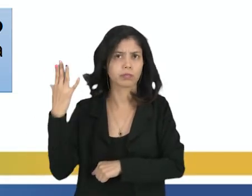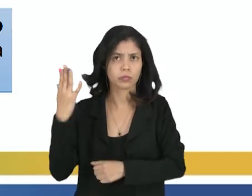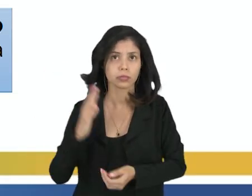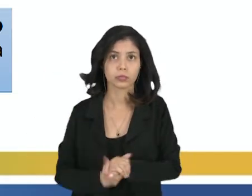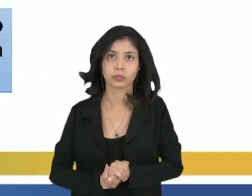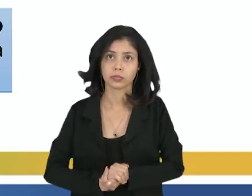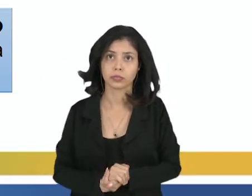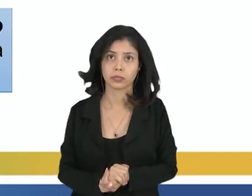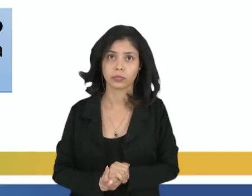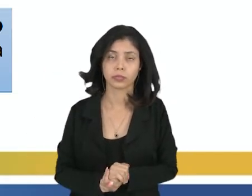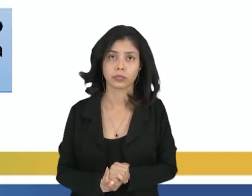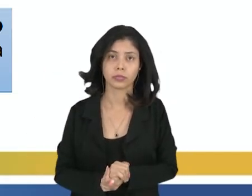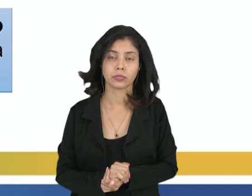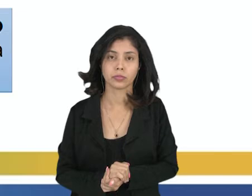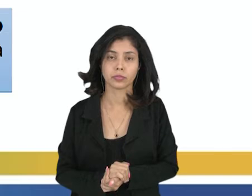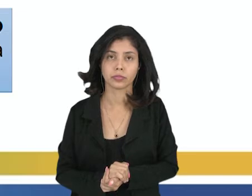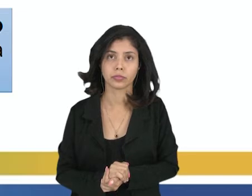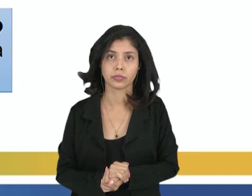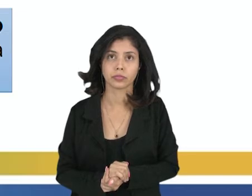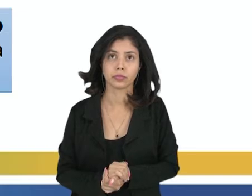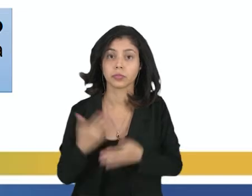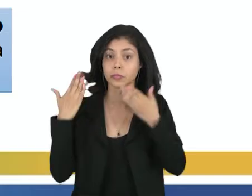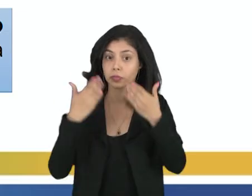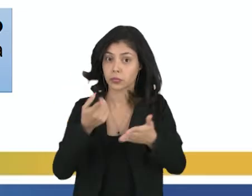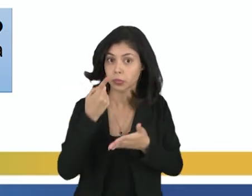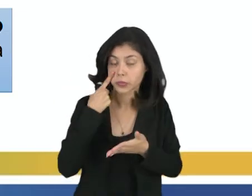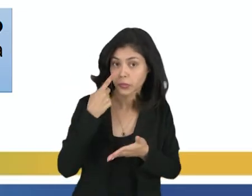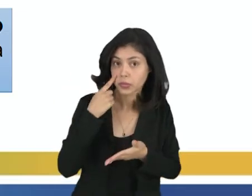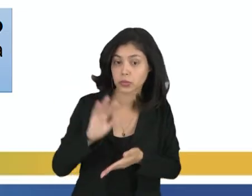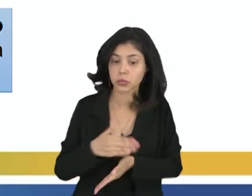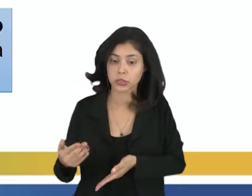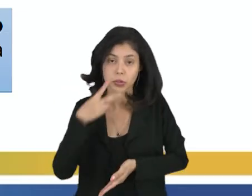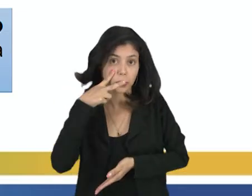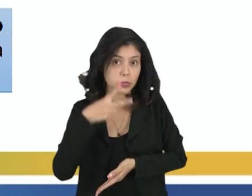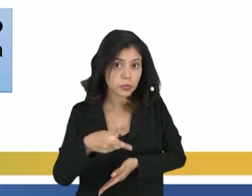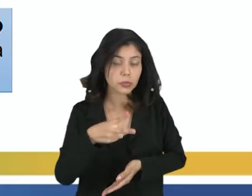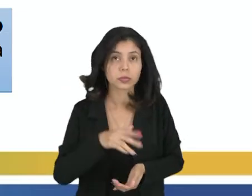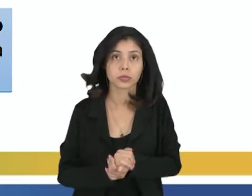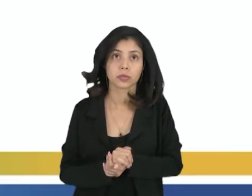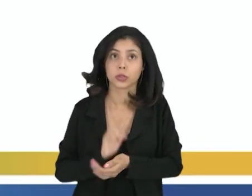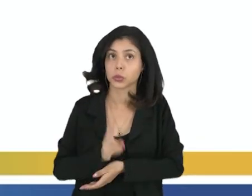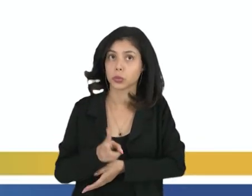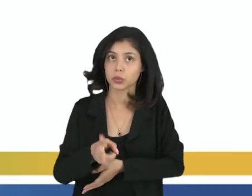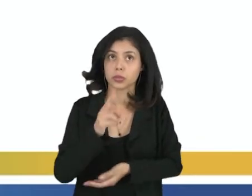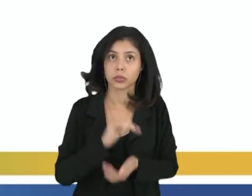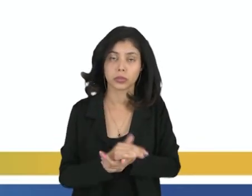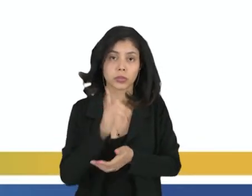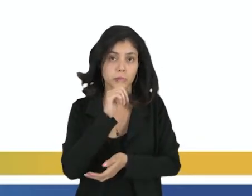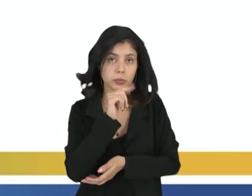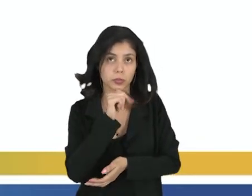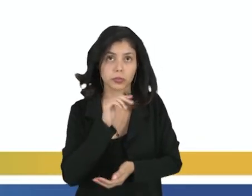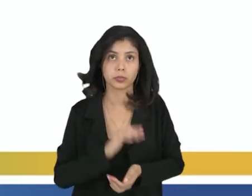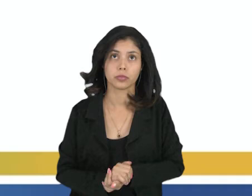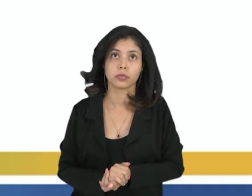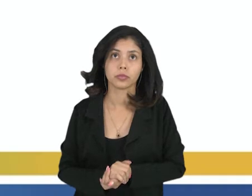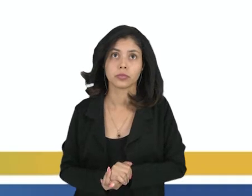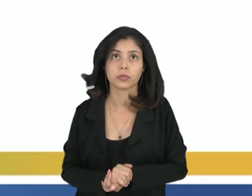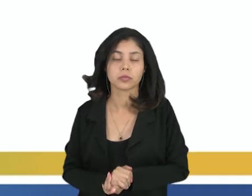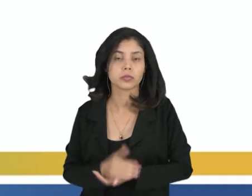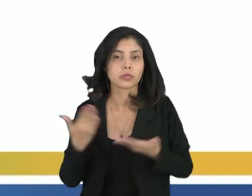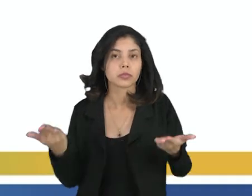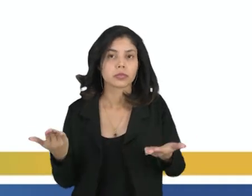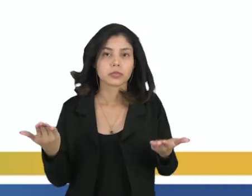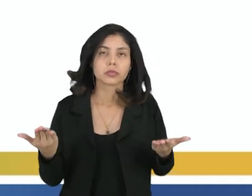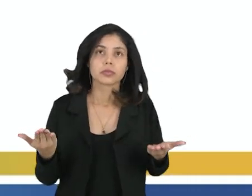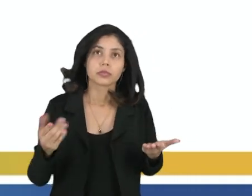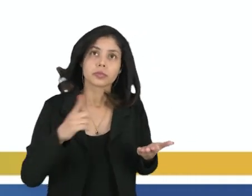Então, a gente vai ver um pouquinho dessa observação quando a gente for determinar a constante da água, ok? Então, nós